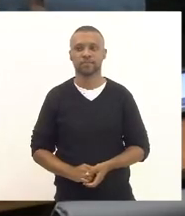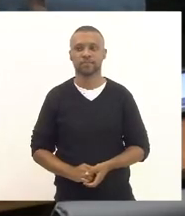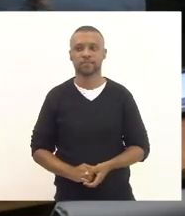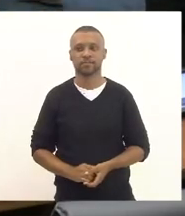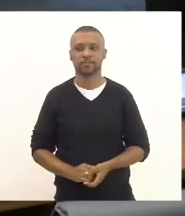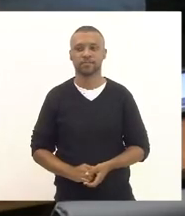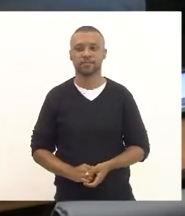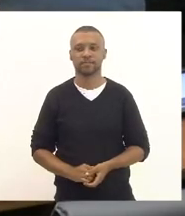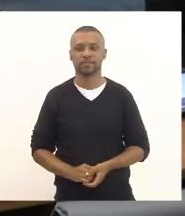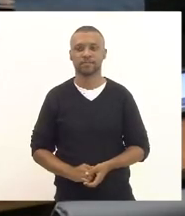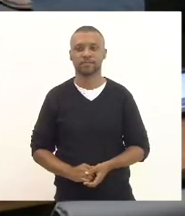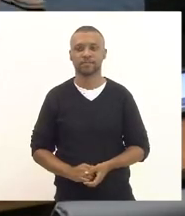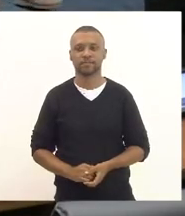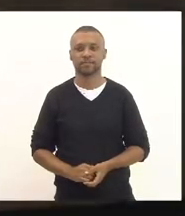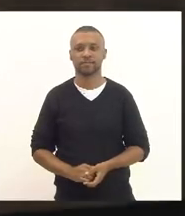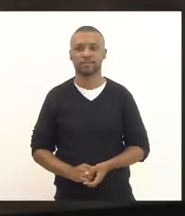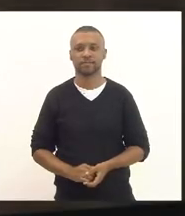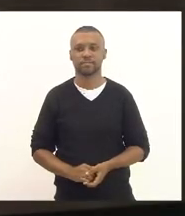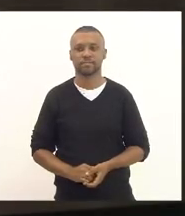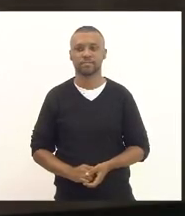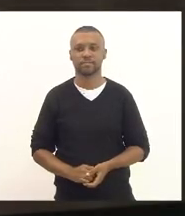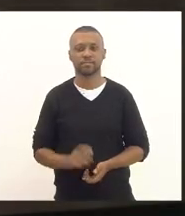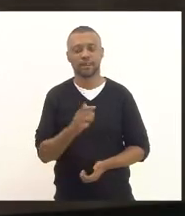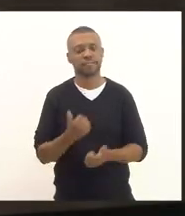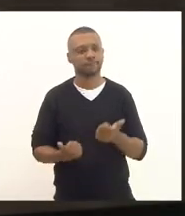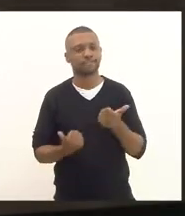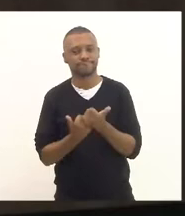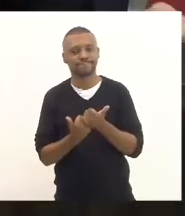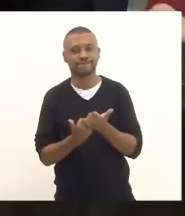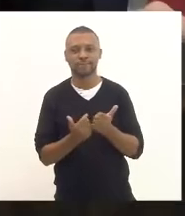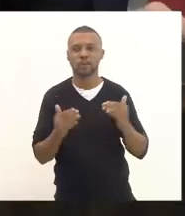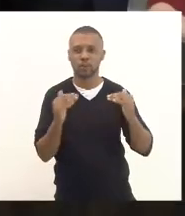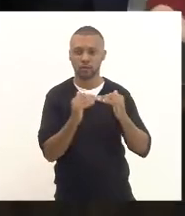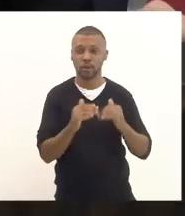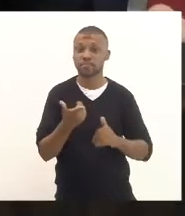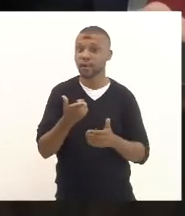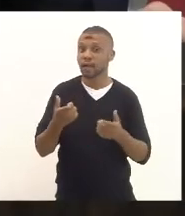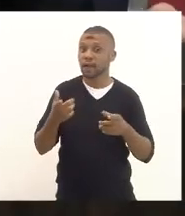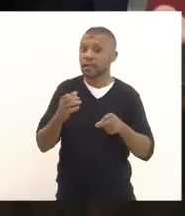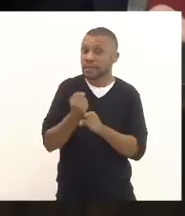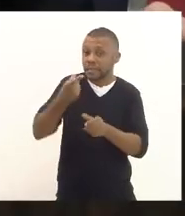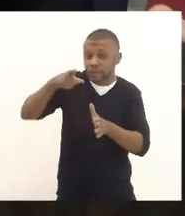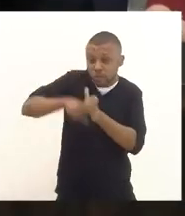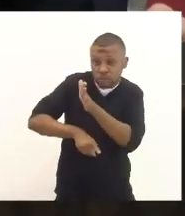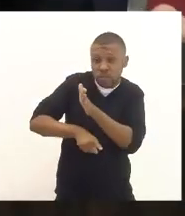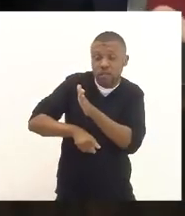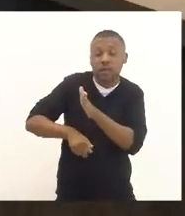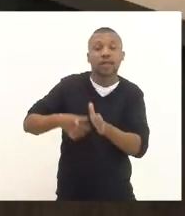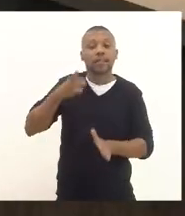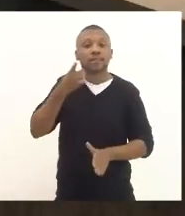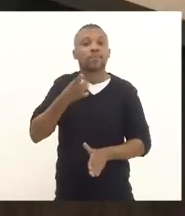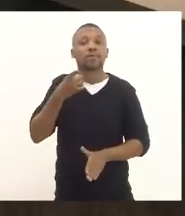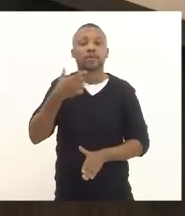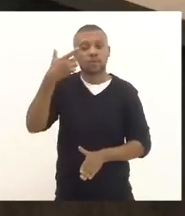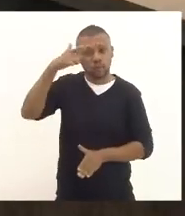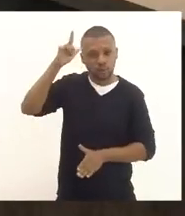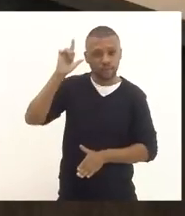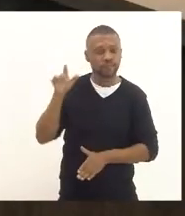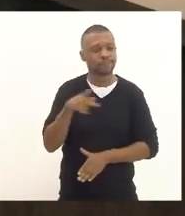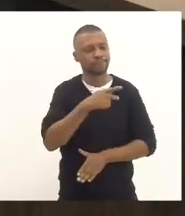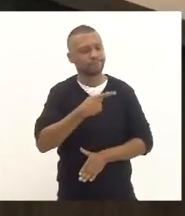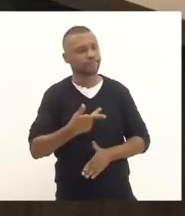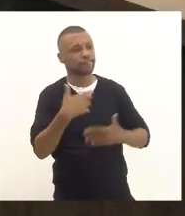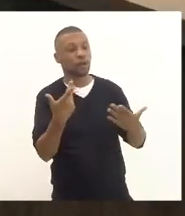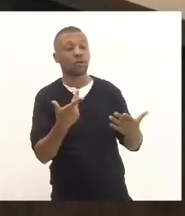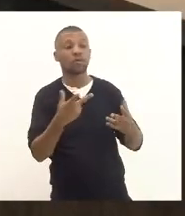e dar uma coisa aqui favorável Presidente pela tributação Deputado Luiz Paulo no